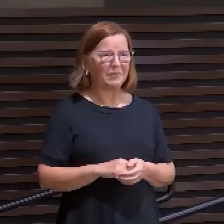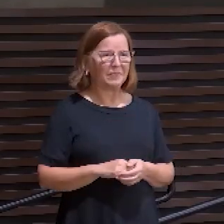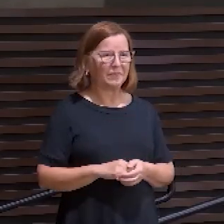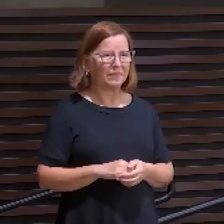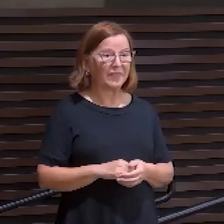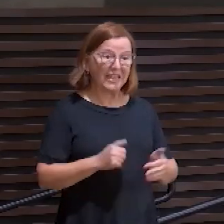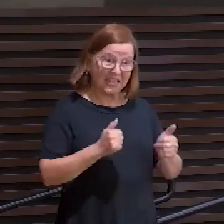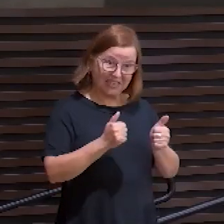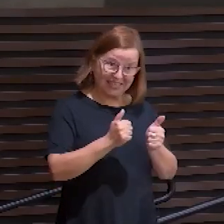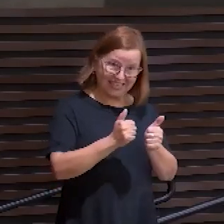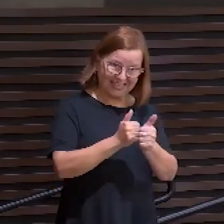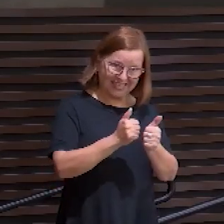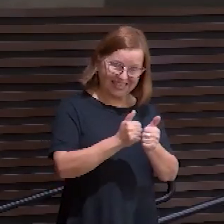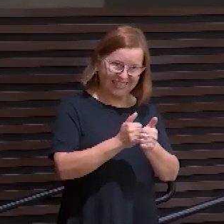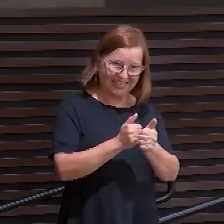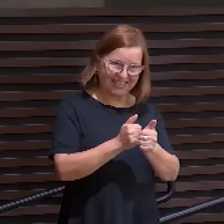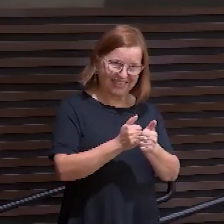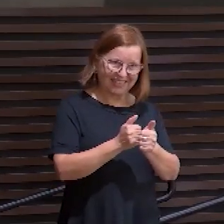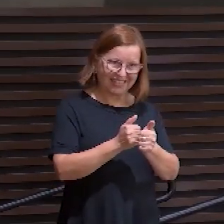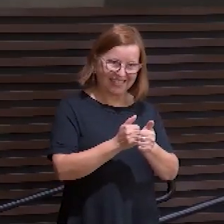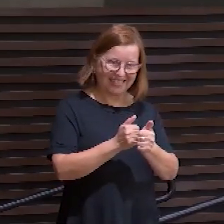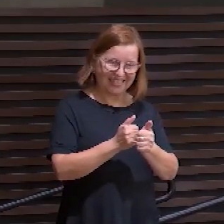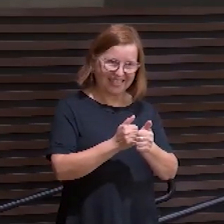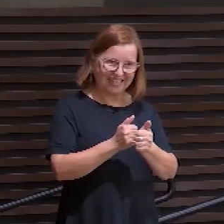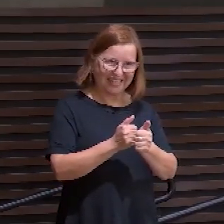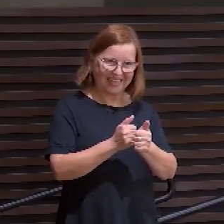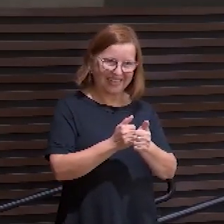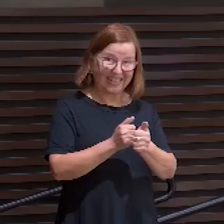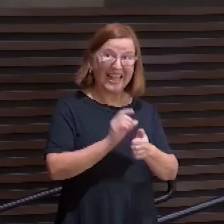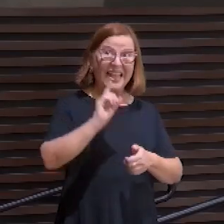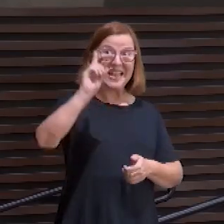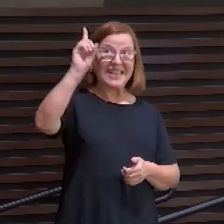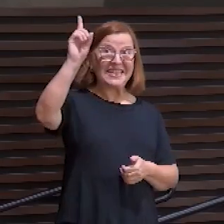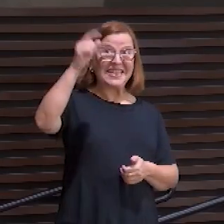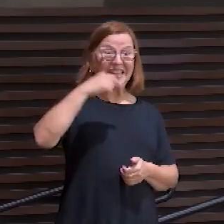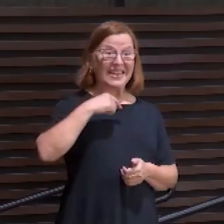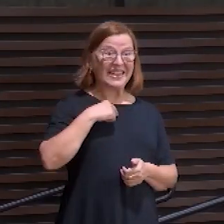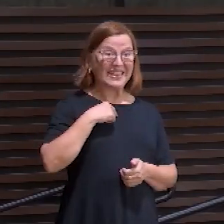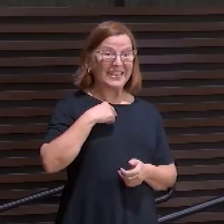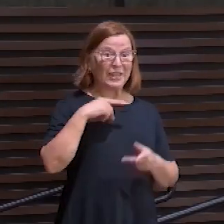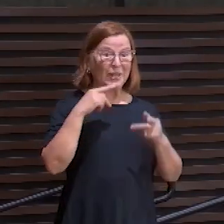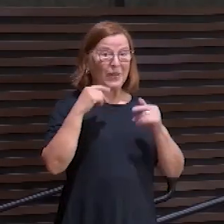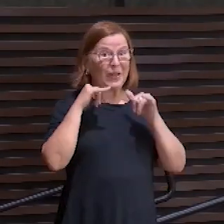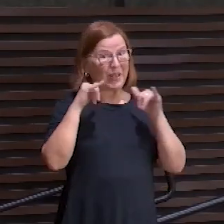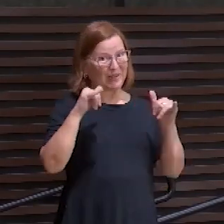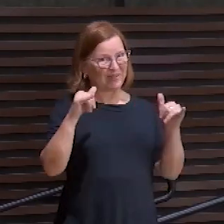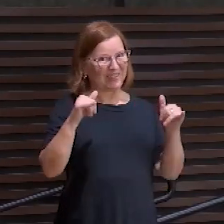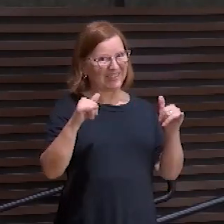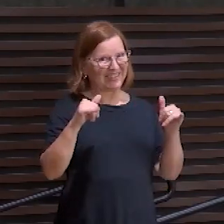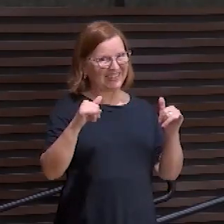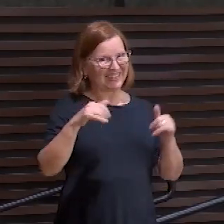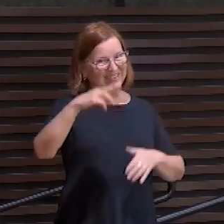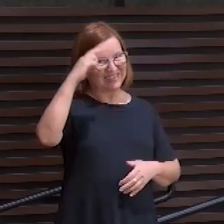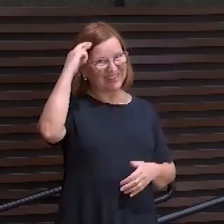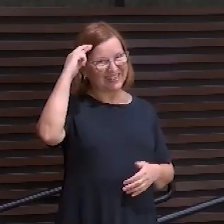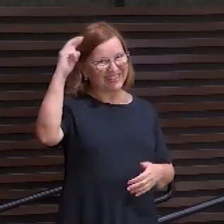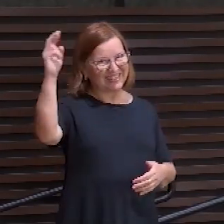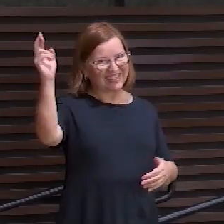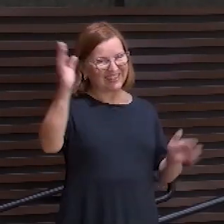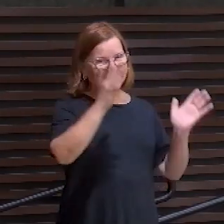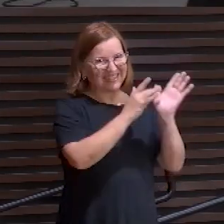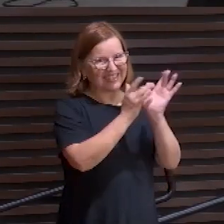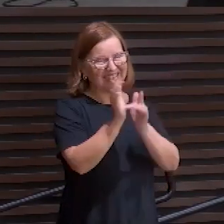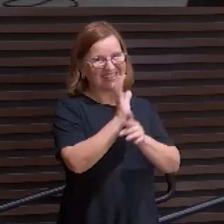Siga aquele que eu estou apontando, que é o Senhor Jesus Cristo. Seja discípulo